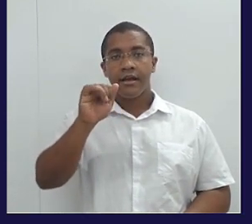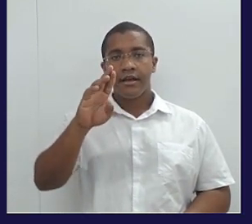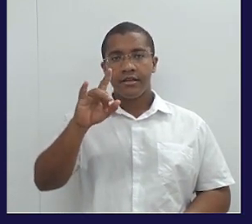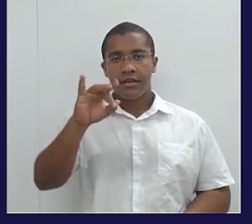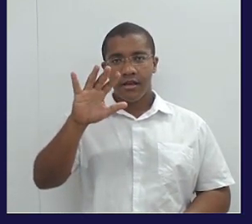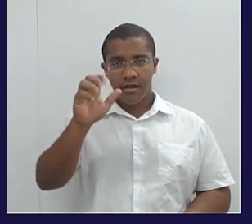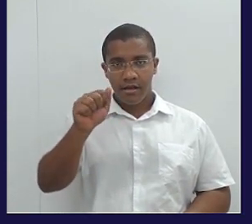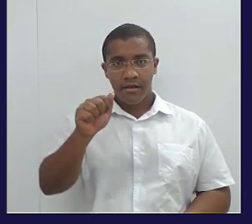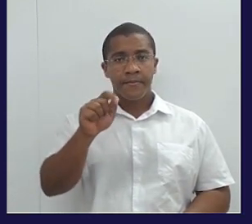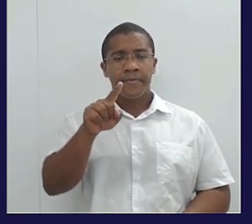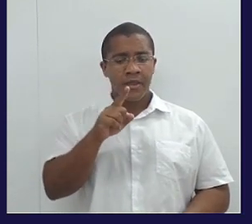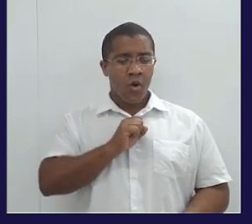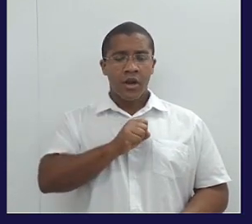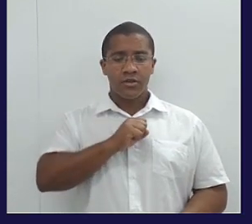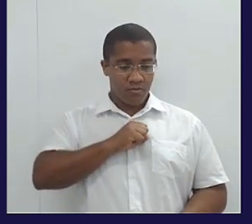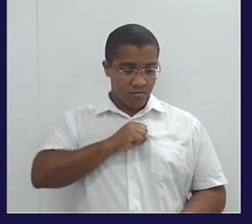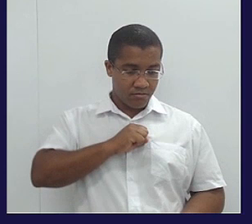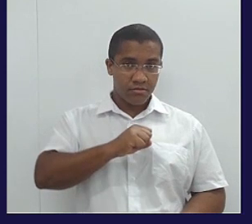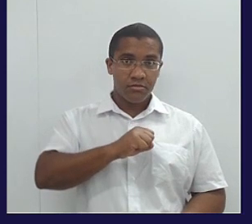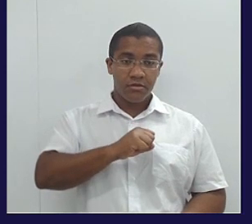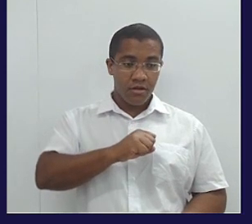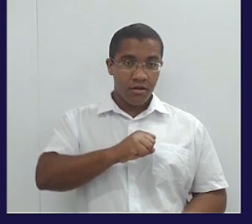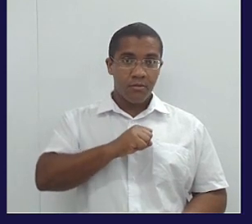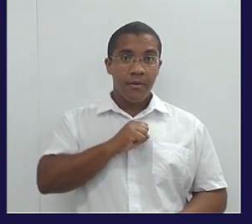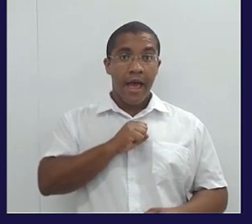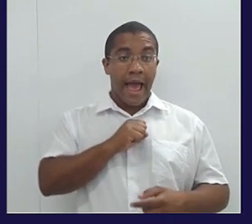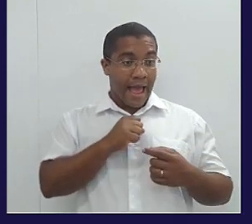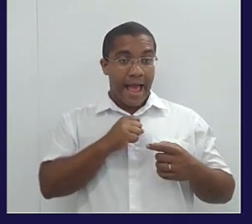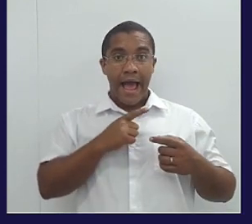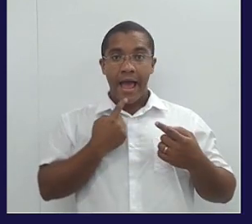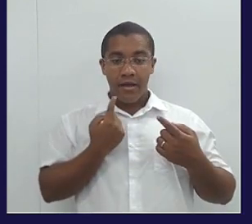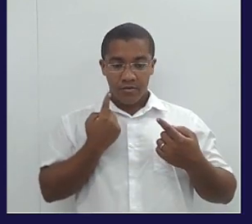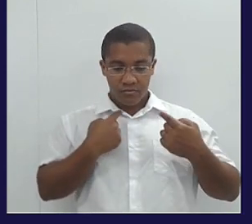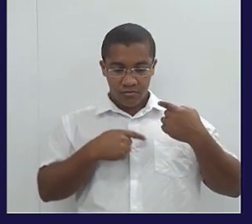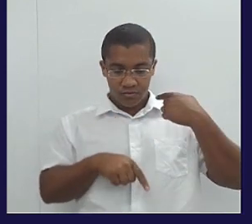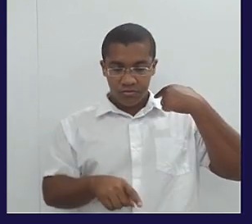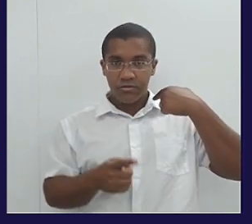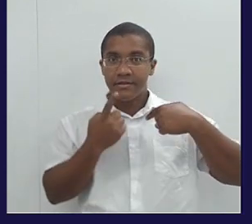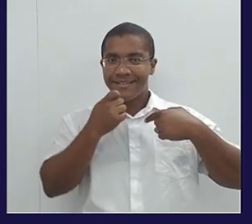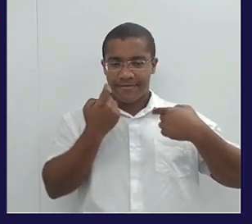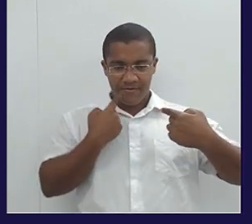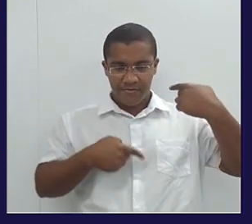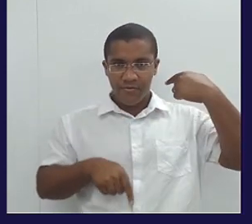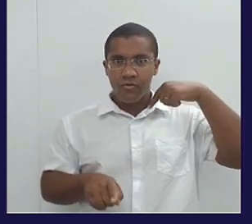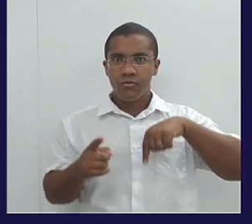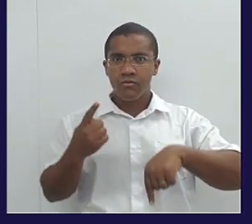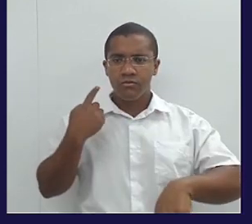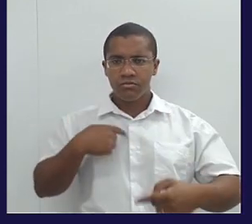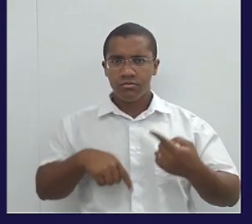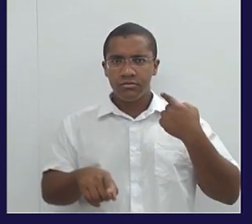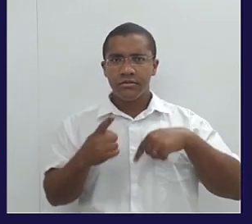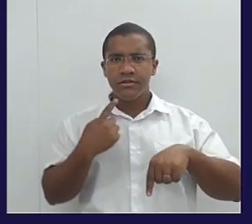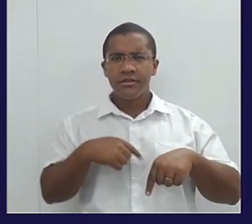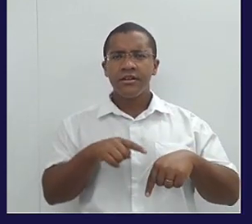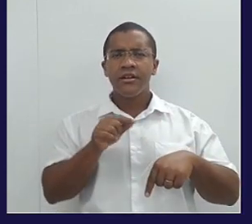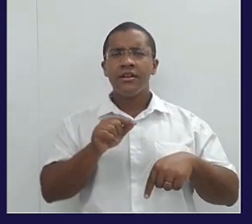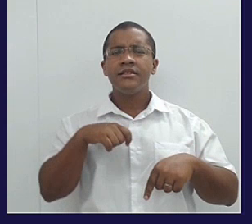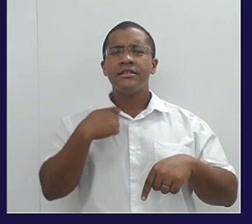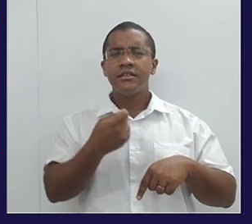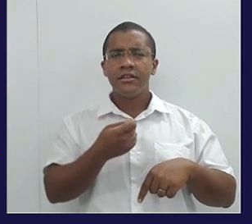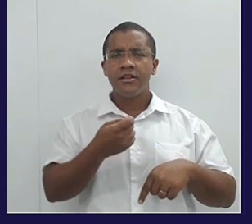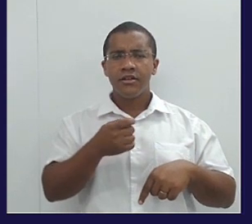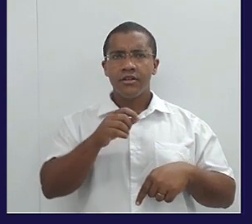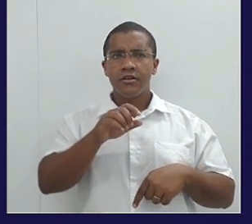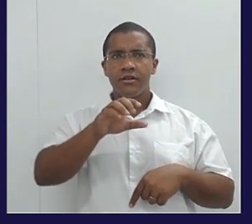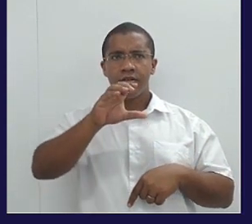o sangue ele é transportado por meio de artérias. E esse movimento de contração ele é